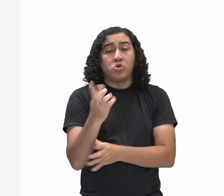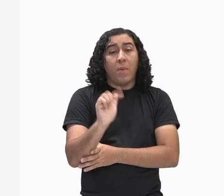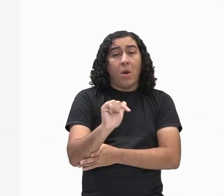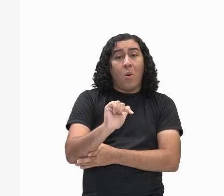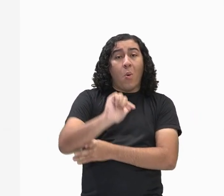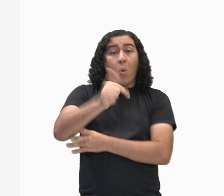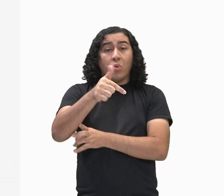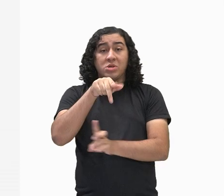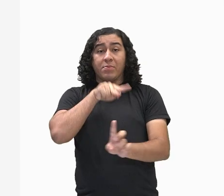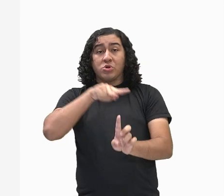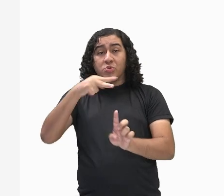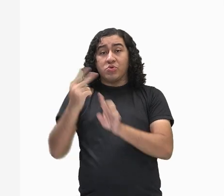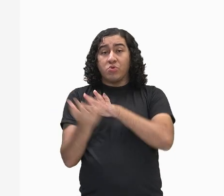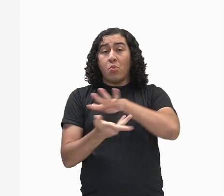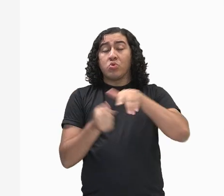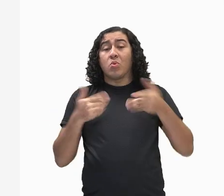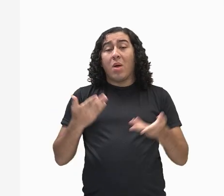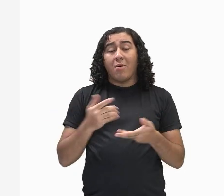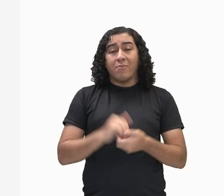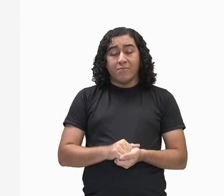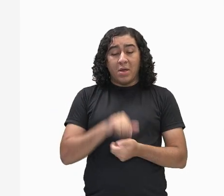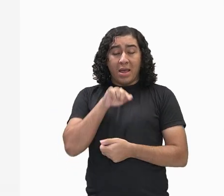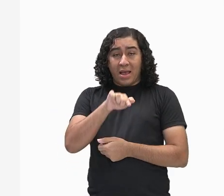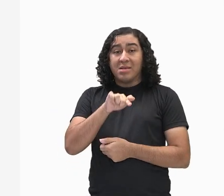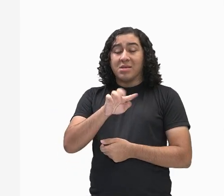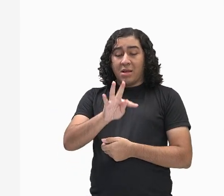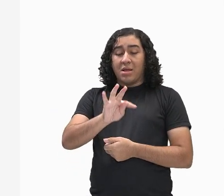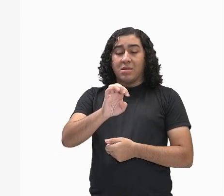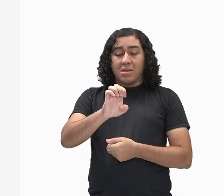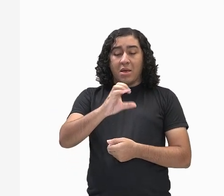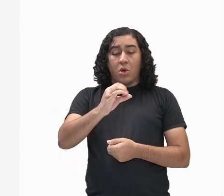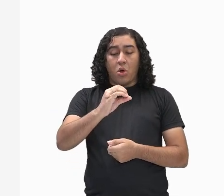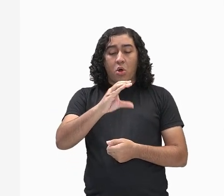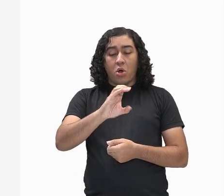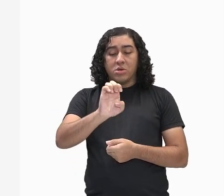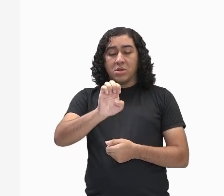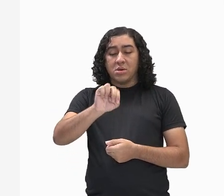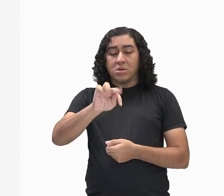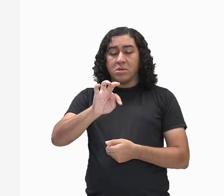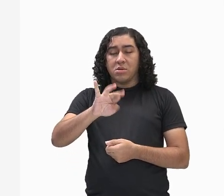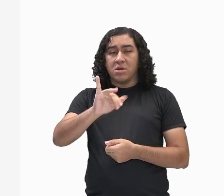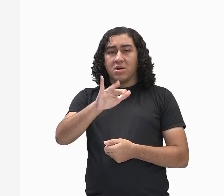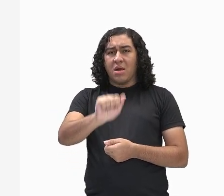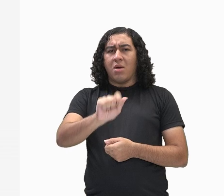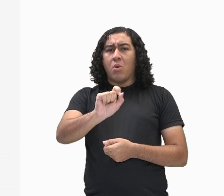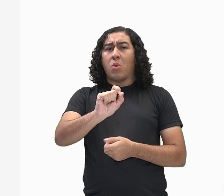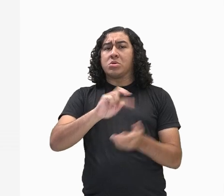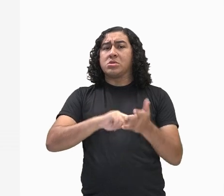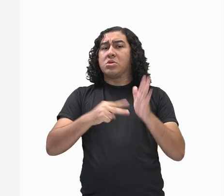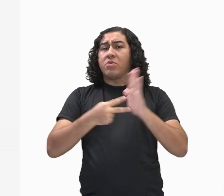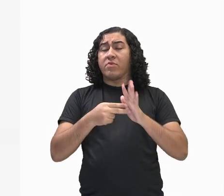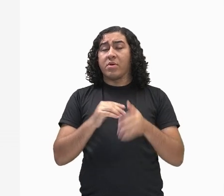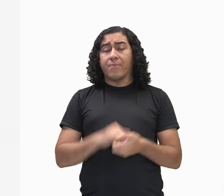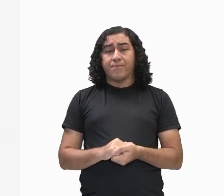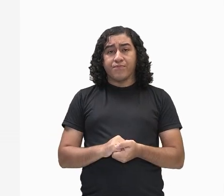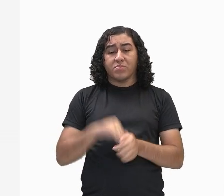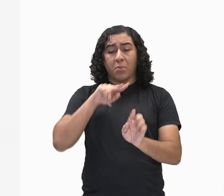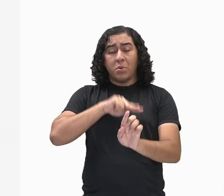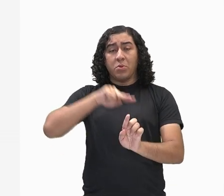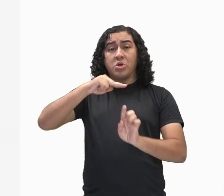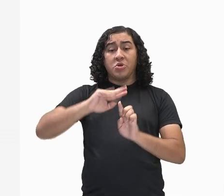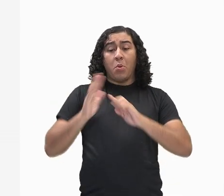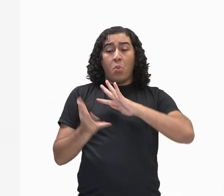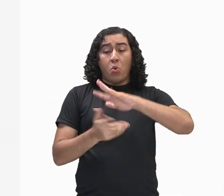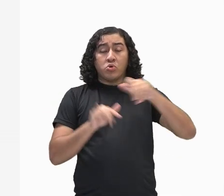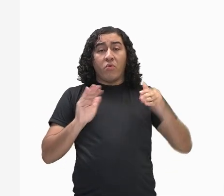outra visão de mundo. Qual é? A visão teocêntrico. O que seria isso aí? É uma visão de mundo centrada